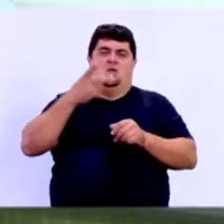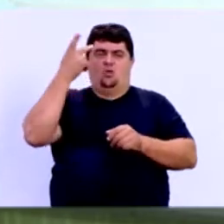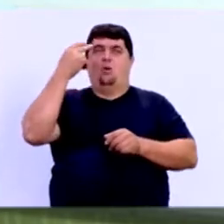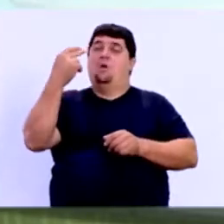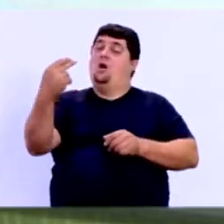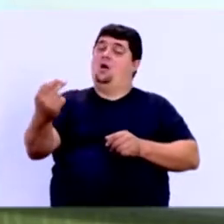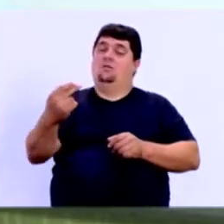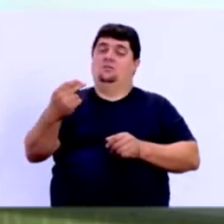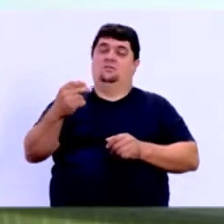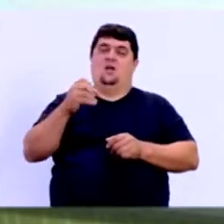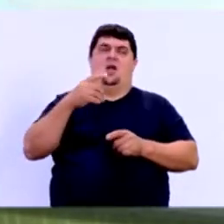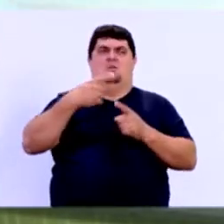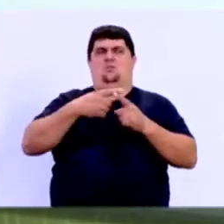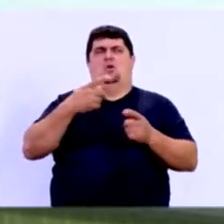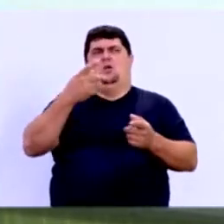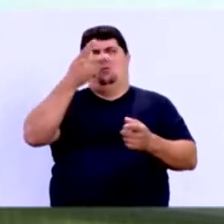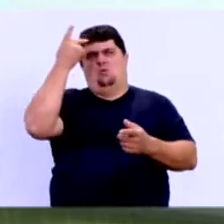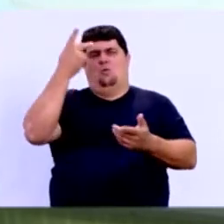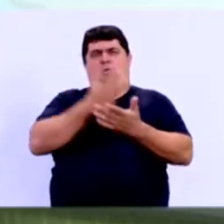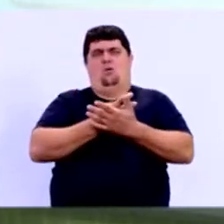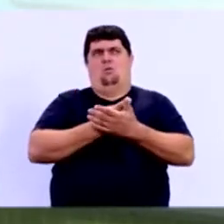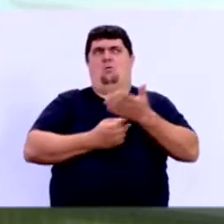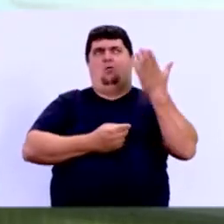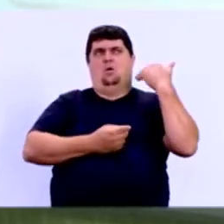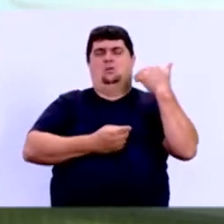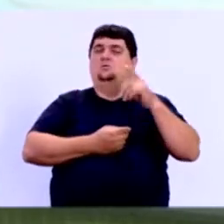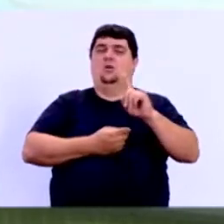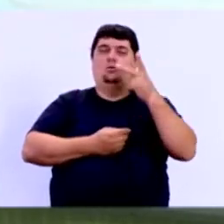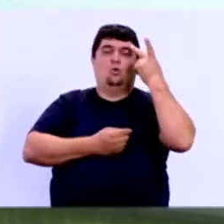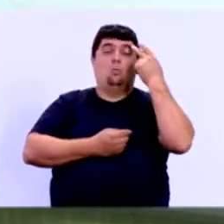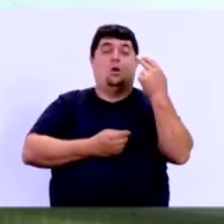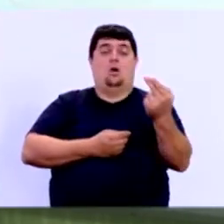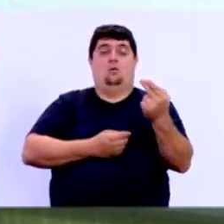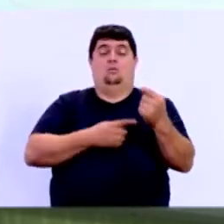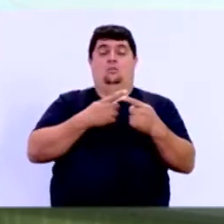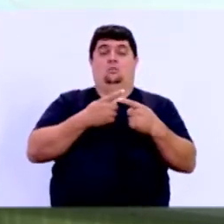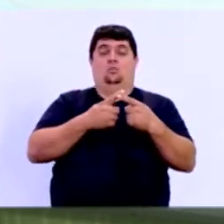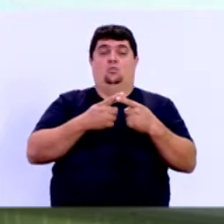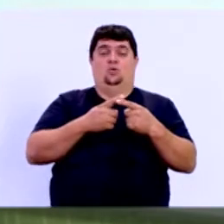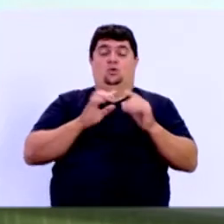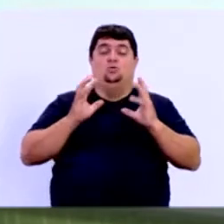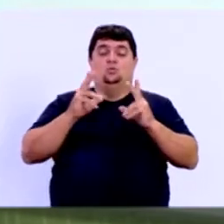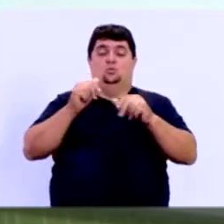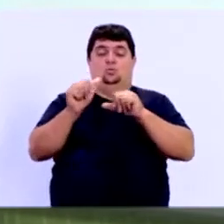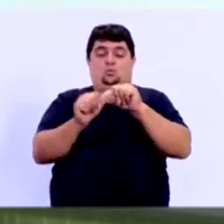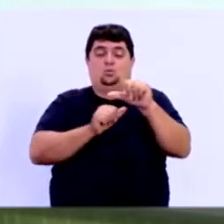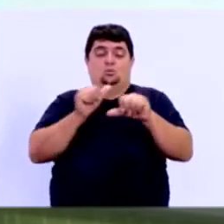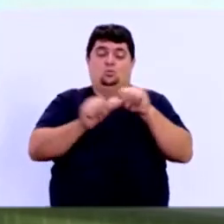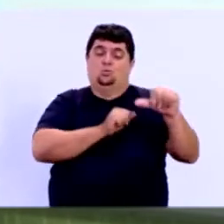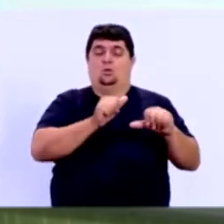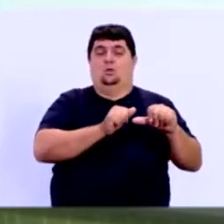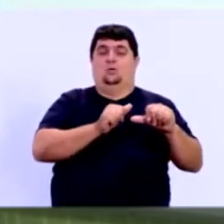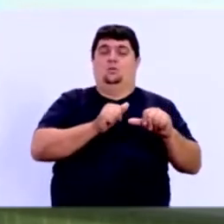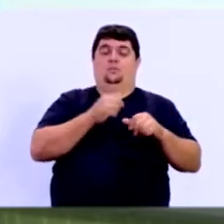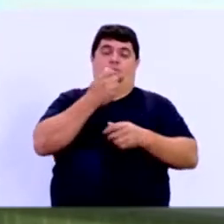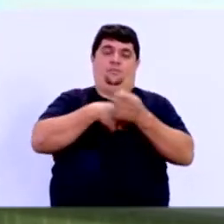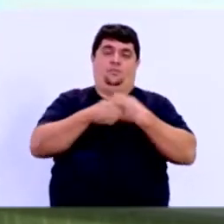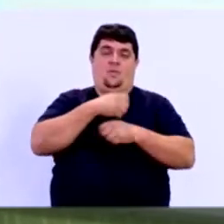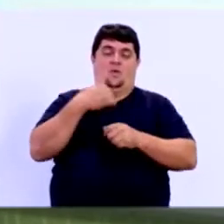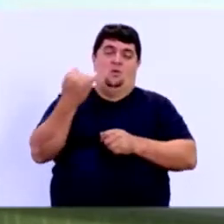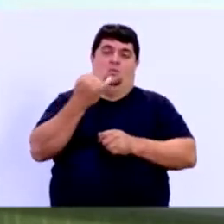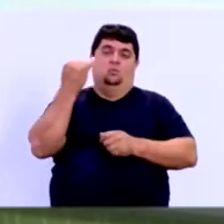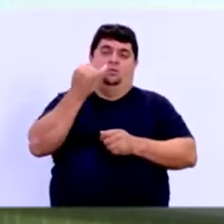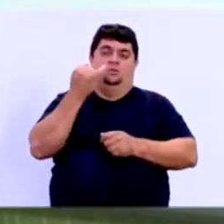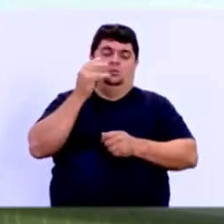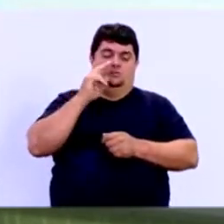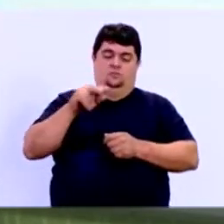porque alguém errou no passado. Não. Essas correções são normais. É importante que o gestor, é importante que o administrador efetue